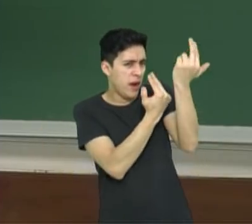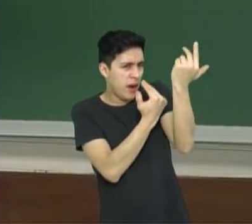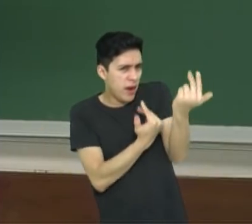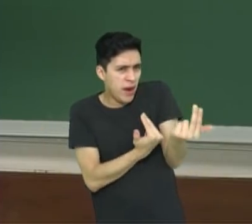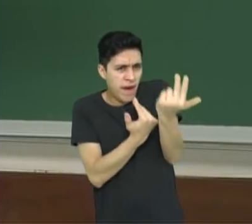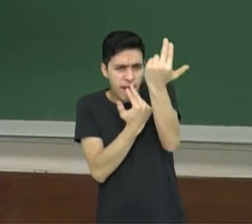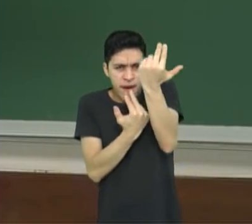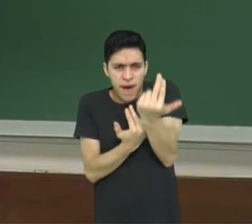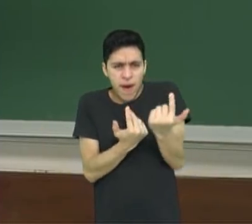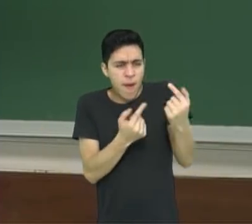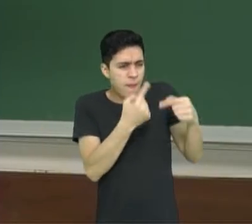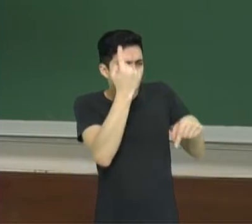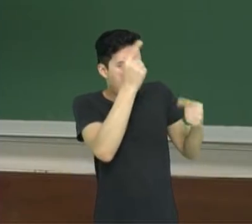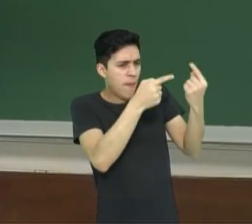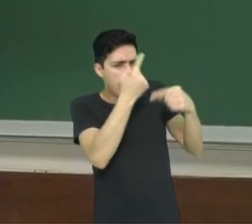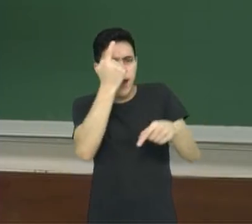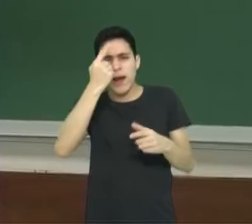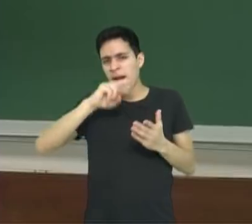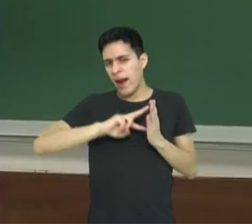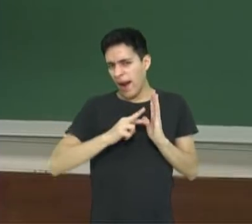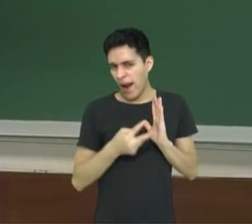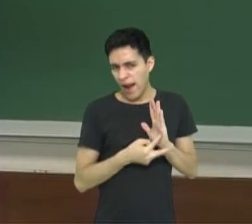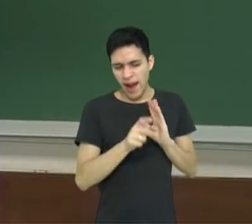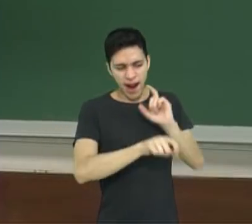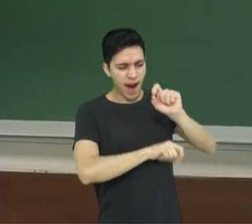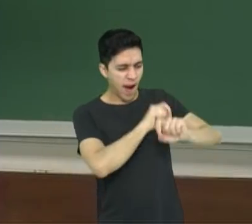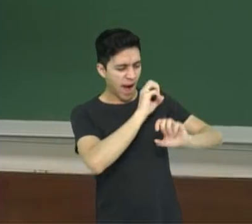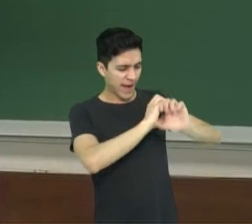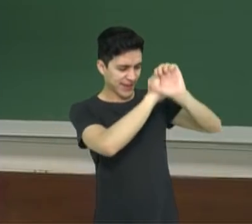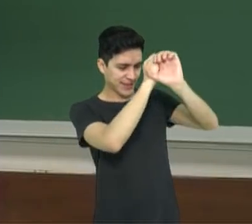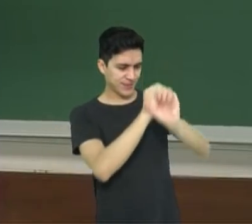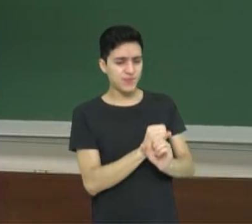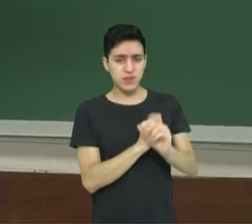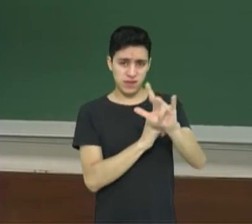sinal trocado? Então, a hora que você somar,